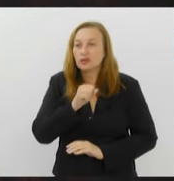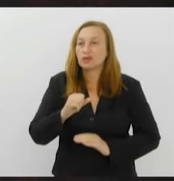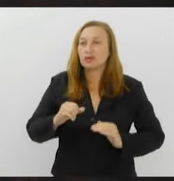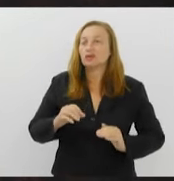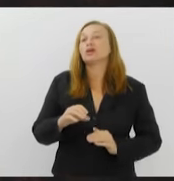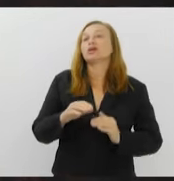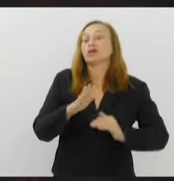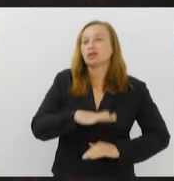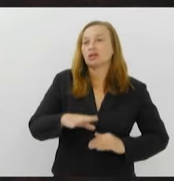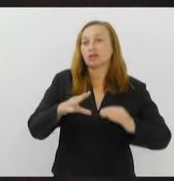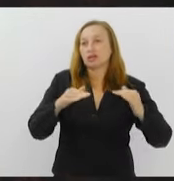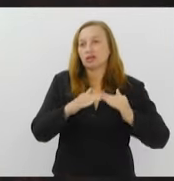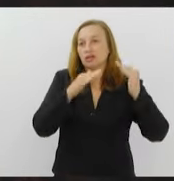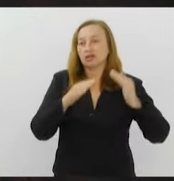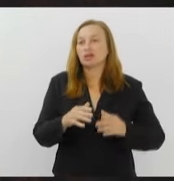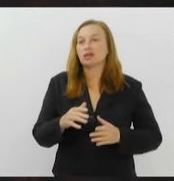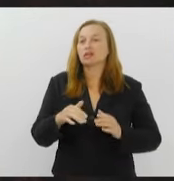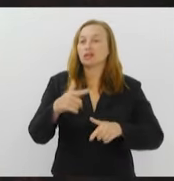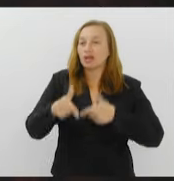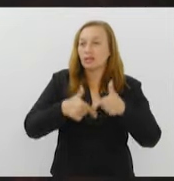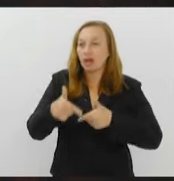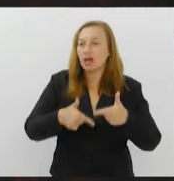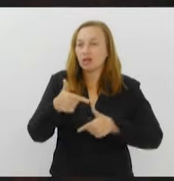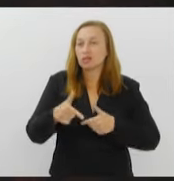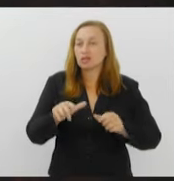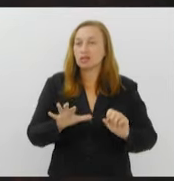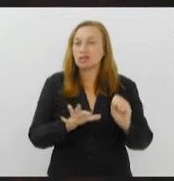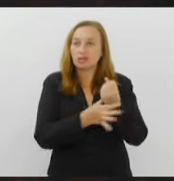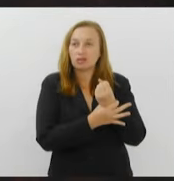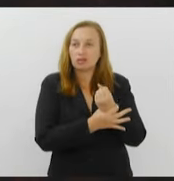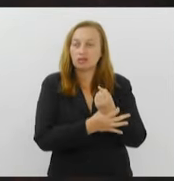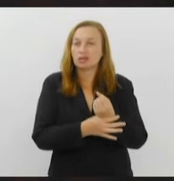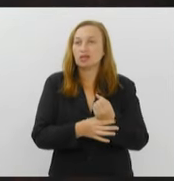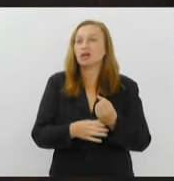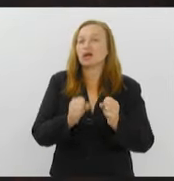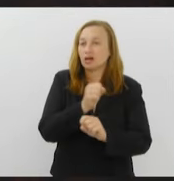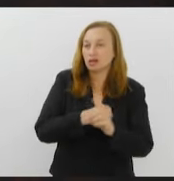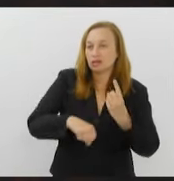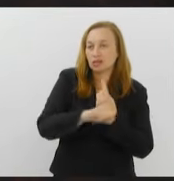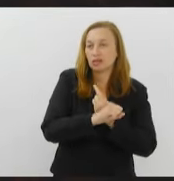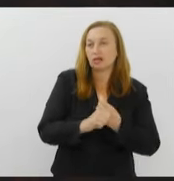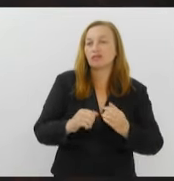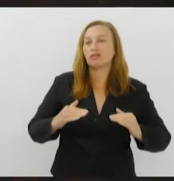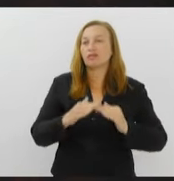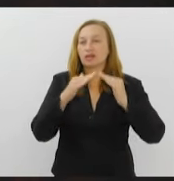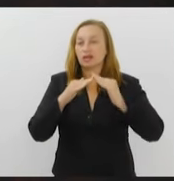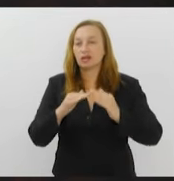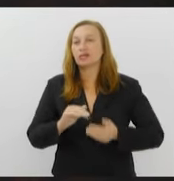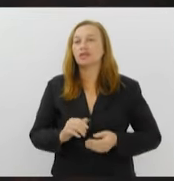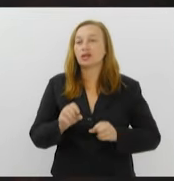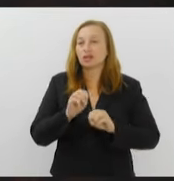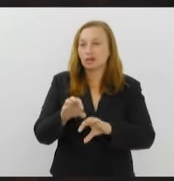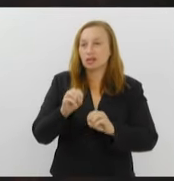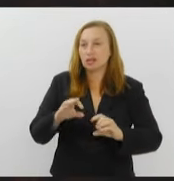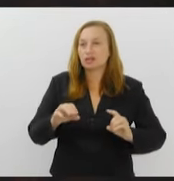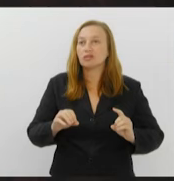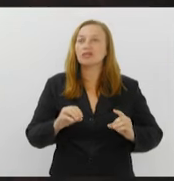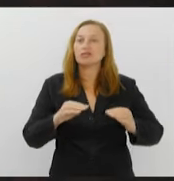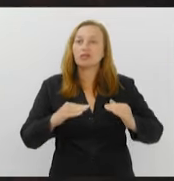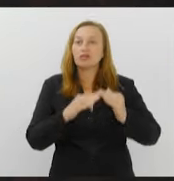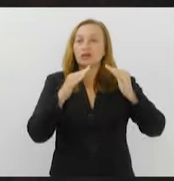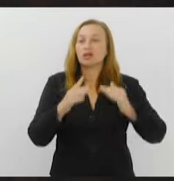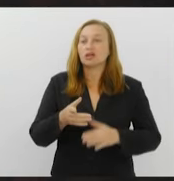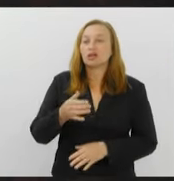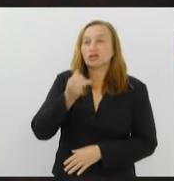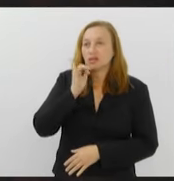trabalho, legislação social e seguridade social favorável com emendas e de educação favorável. Relatores, deputados, doutor